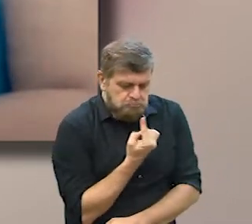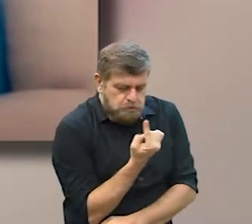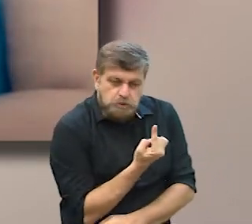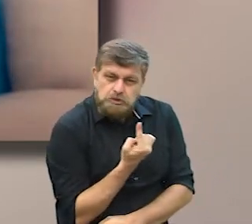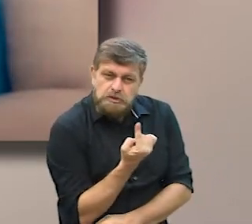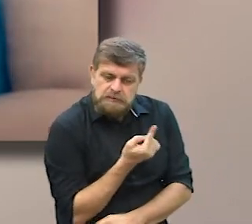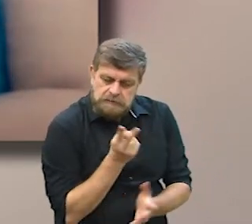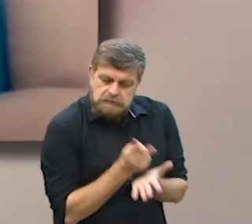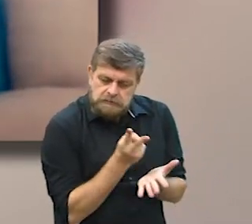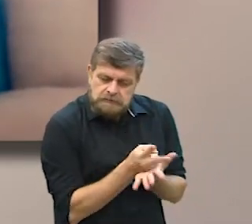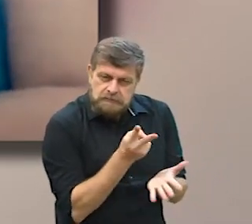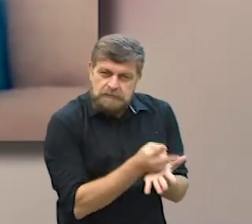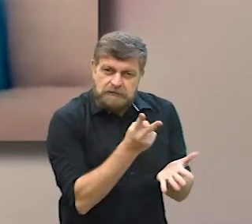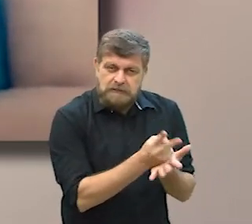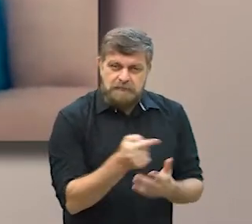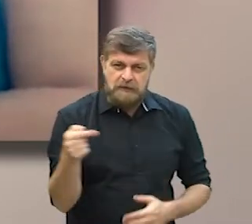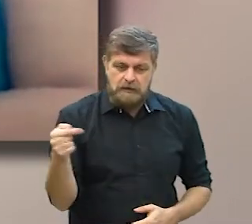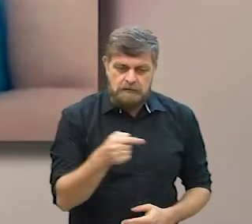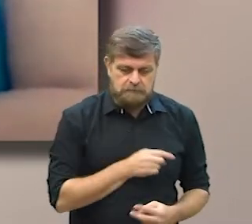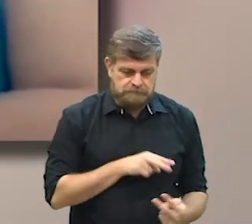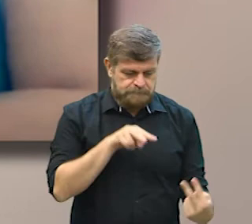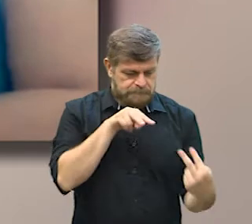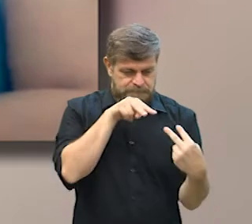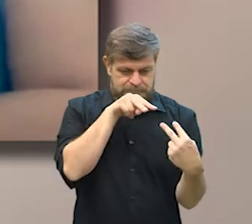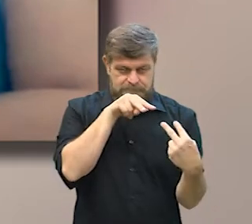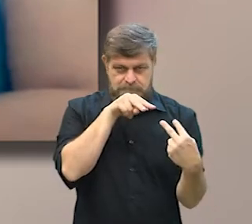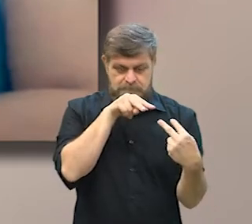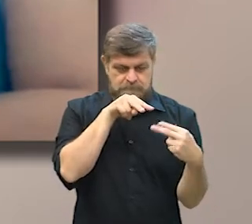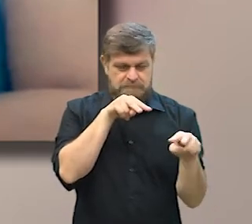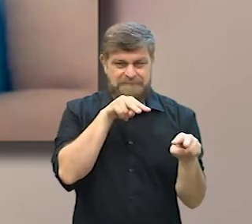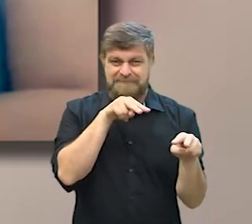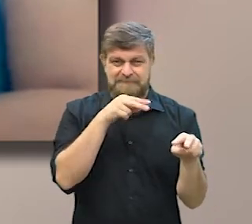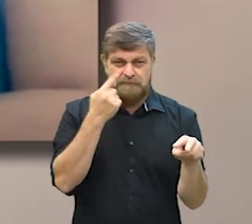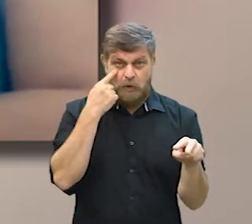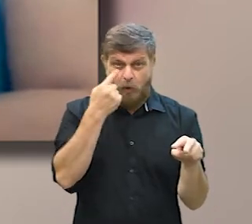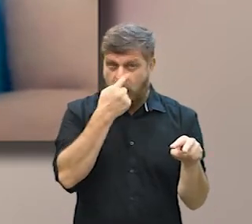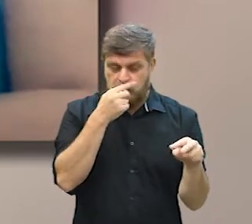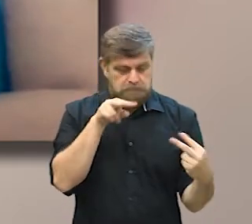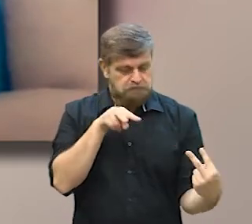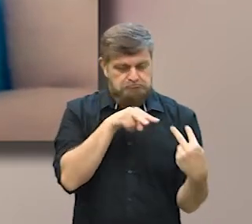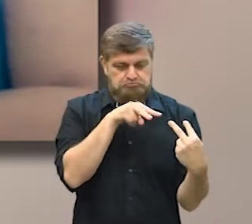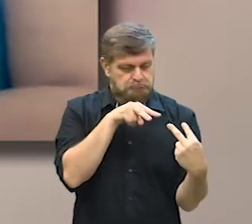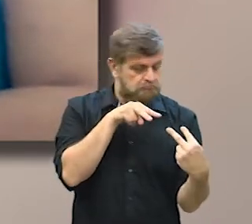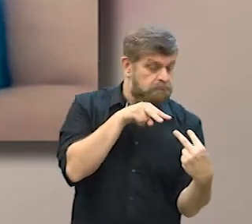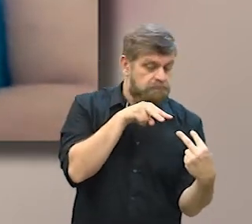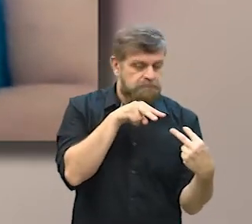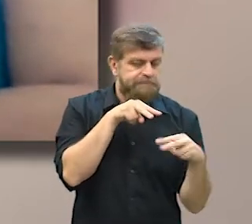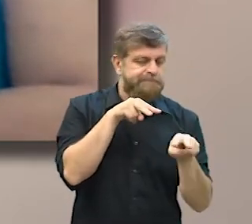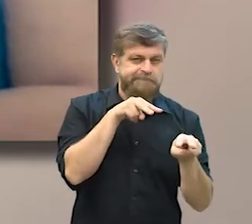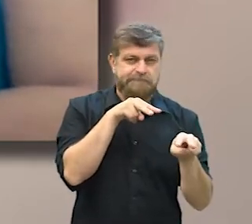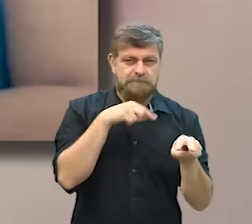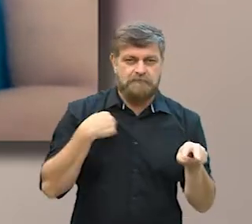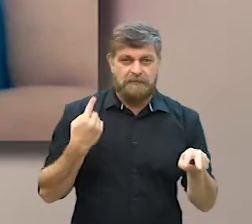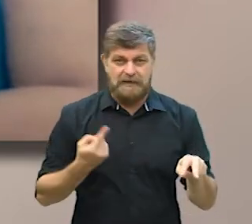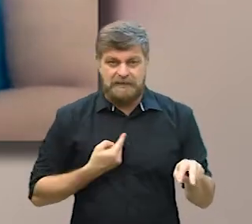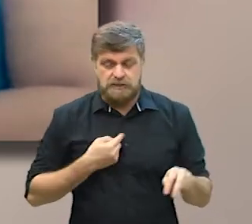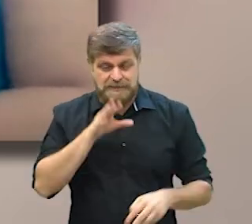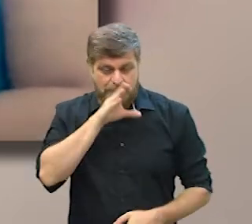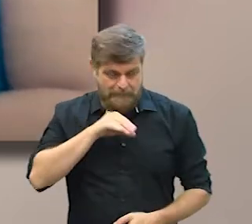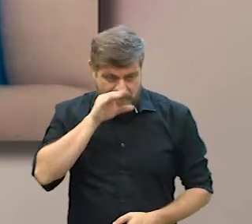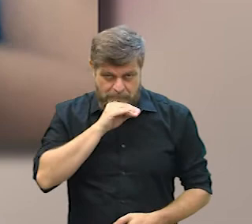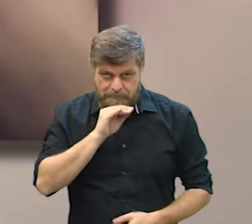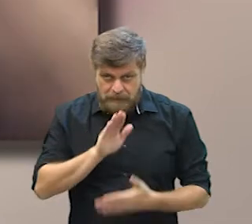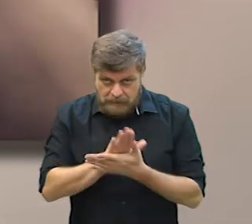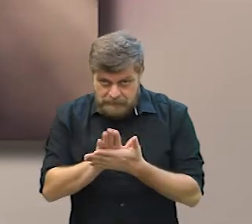de isolamento. Ela geralmente não olha, ela não faz uma comunicação, porque às vezes a gente pode não ter